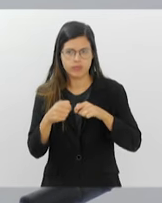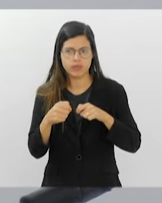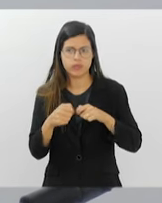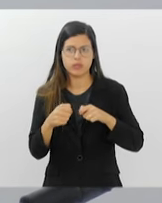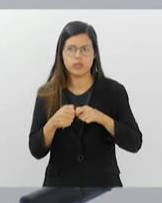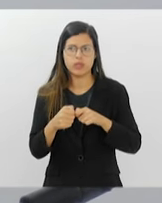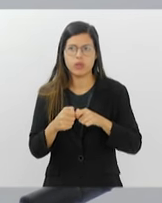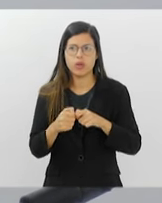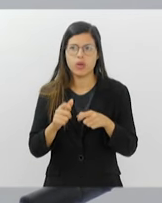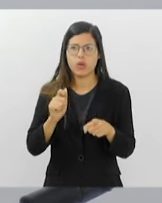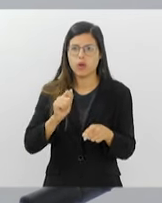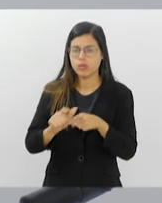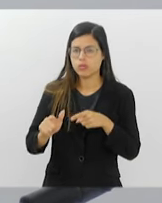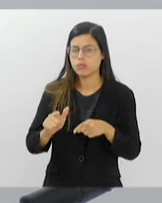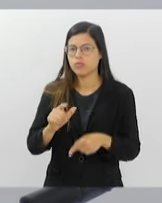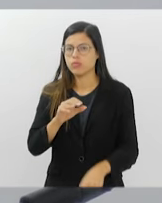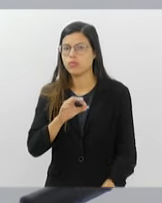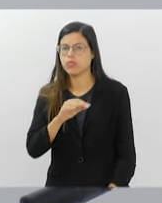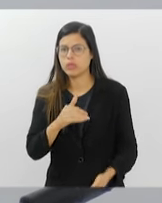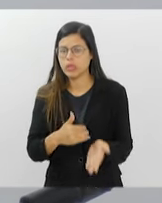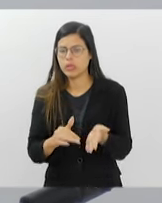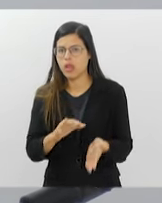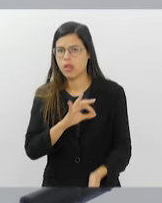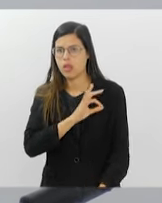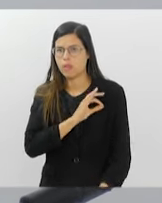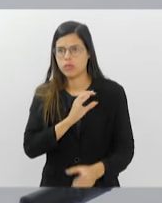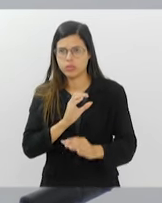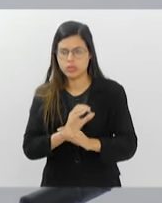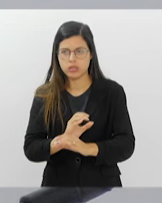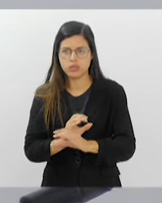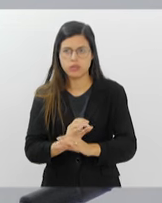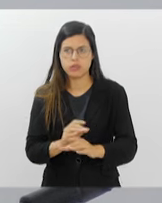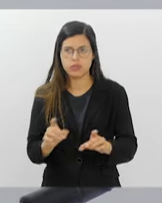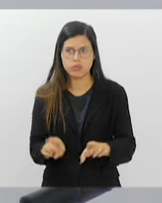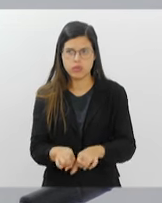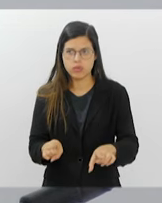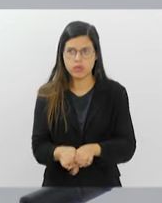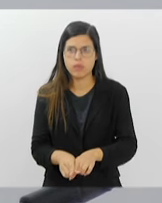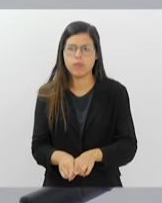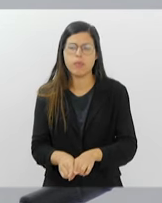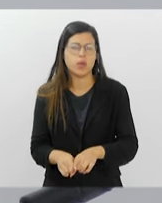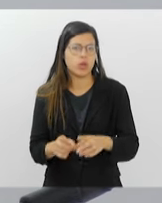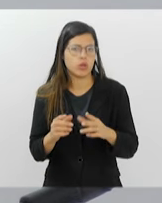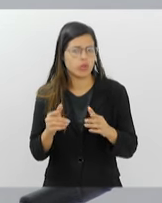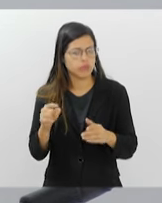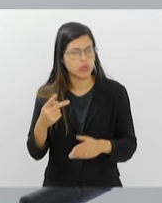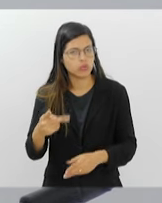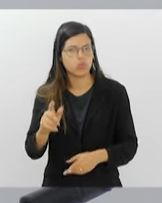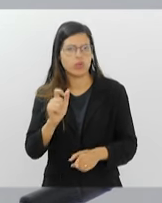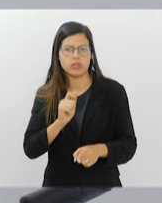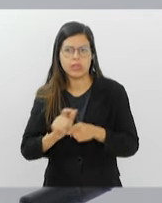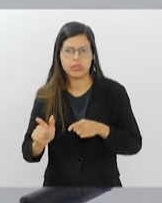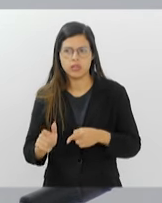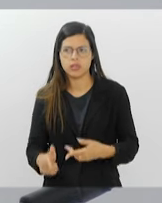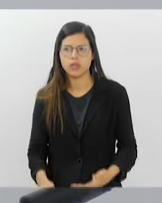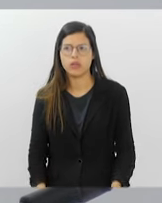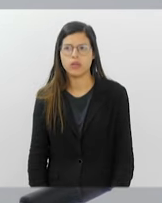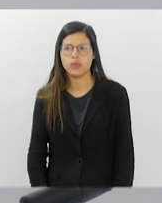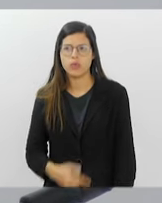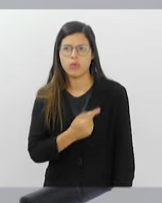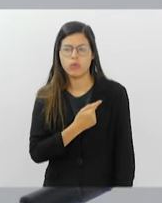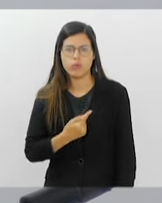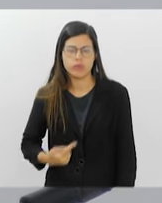exoneração do secretário da Polícia Civil também estendo as palavras em relação à sua exoneração por Óbvio o governador do Estado ele tem a